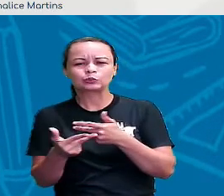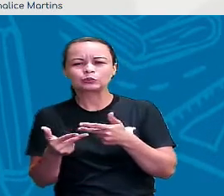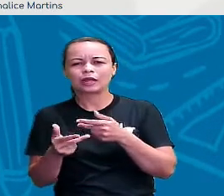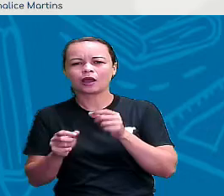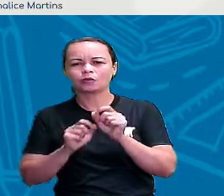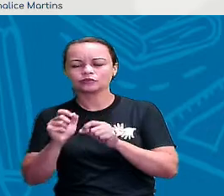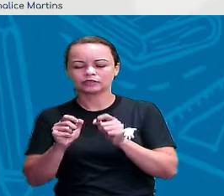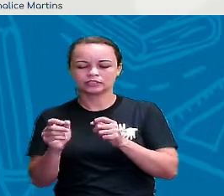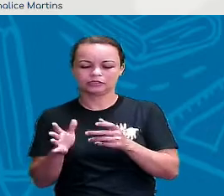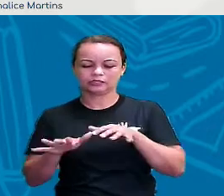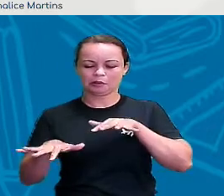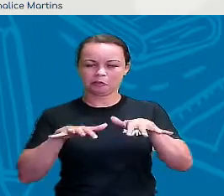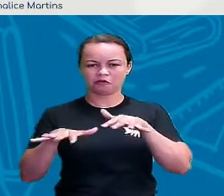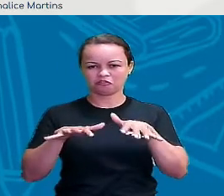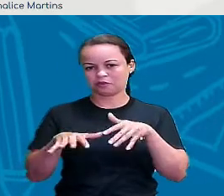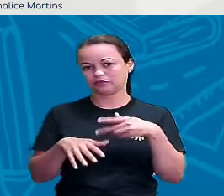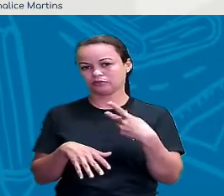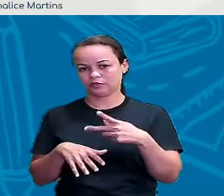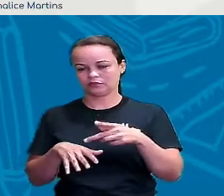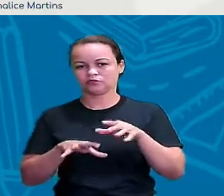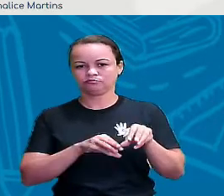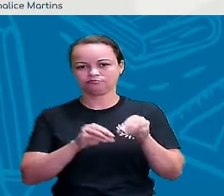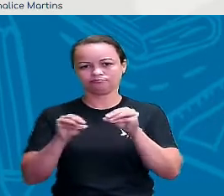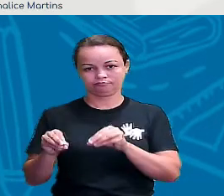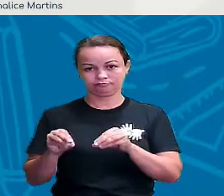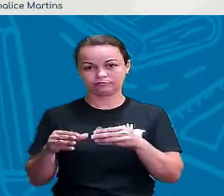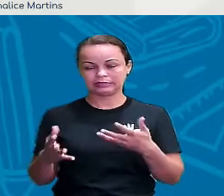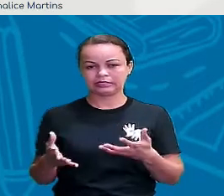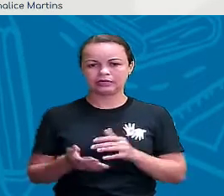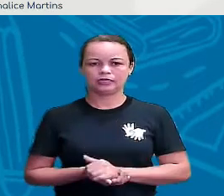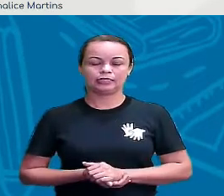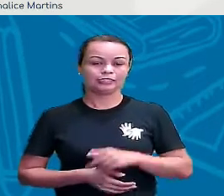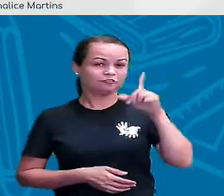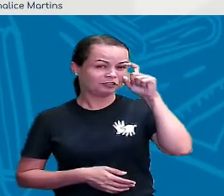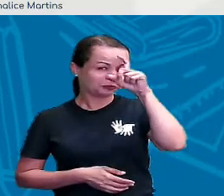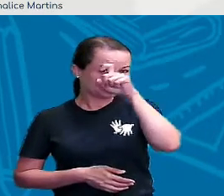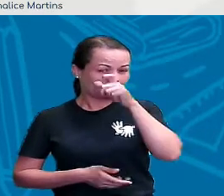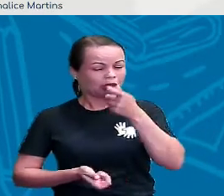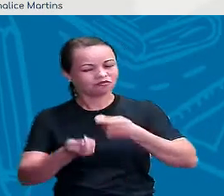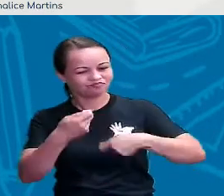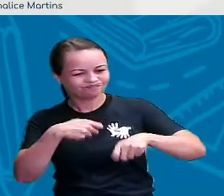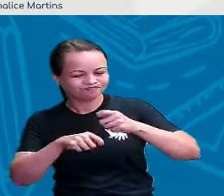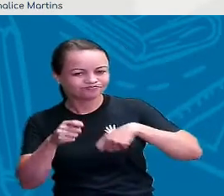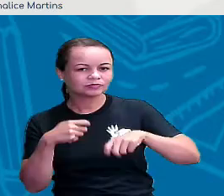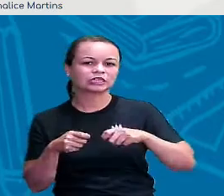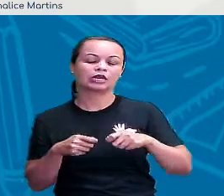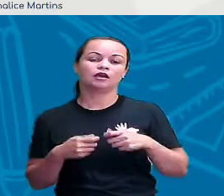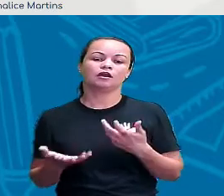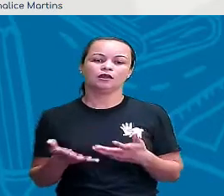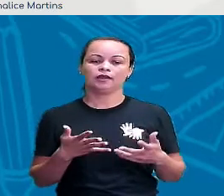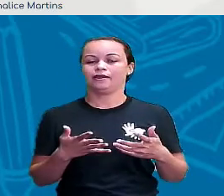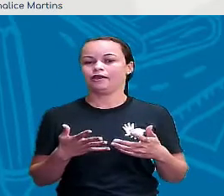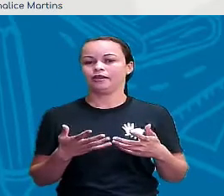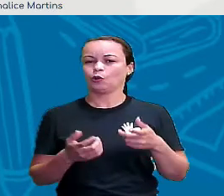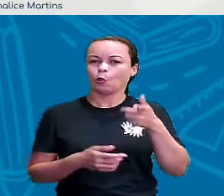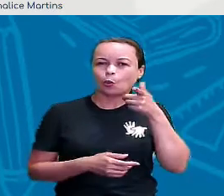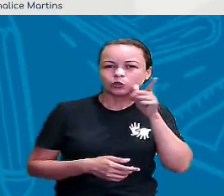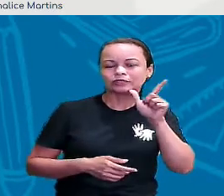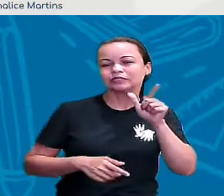dessa movimentação, desses movimentos migratórios, né? Então, dificuldade econômica, dificuldade de